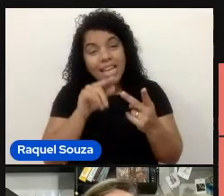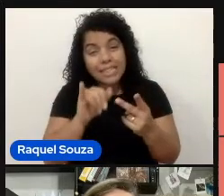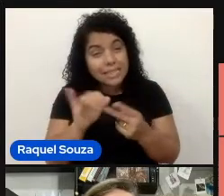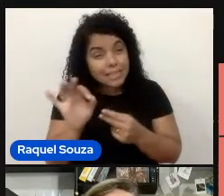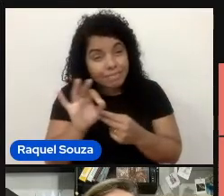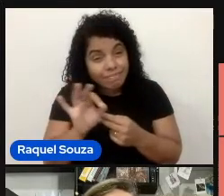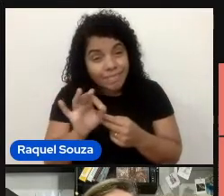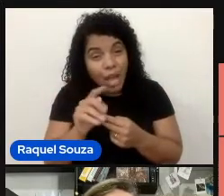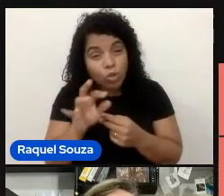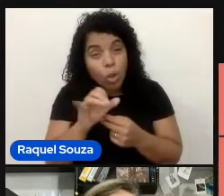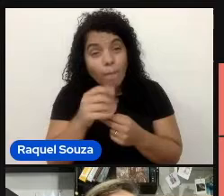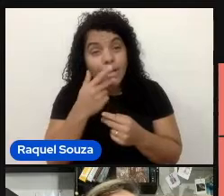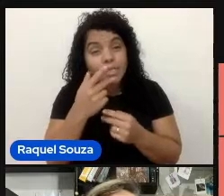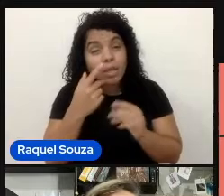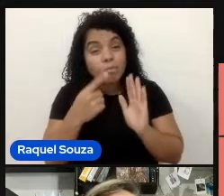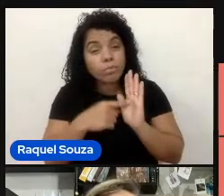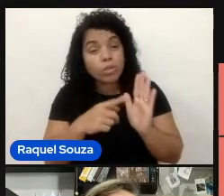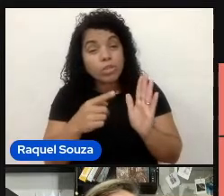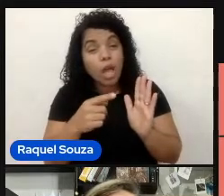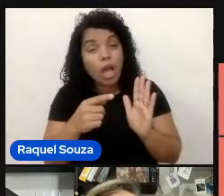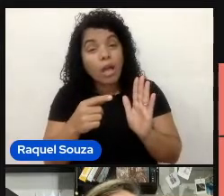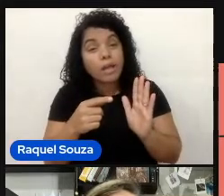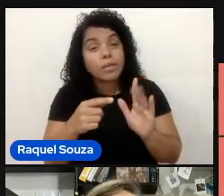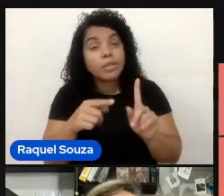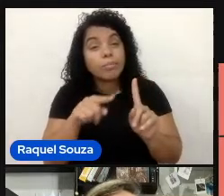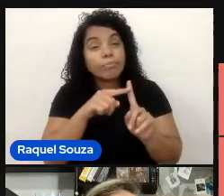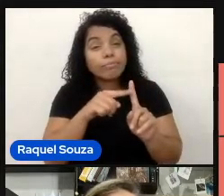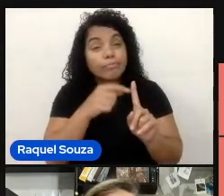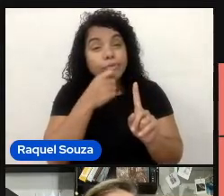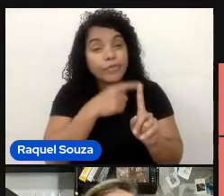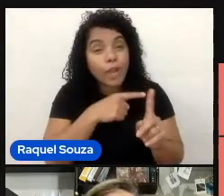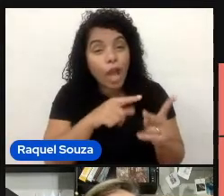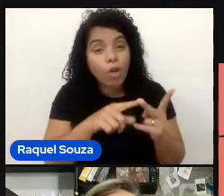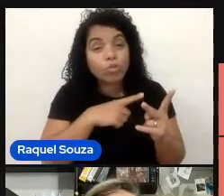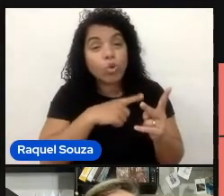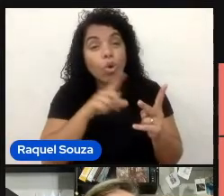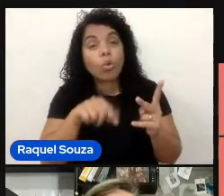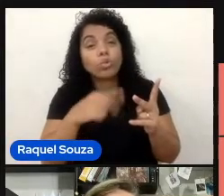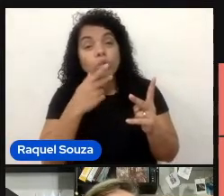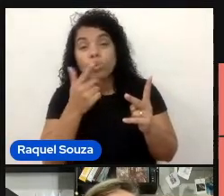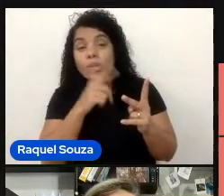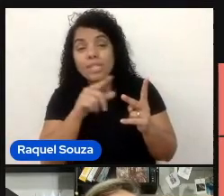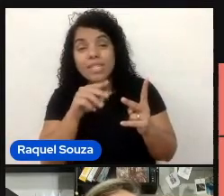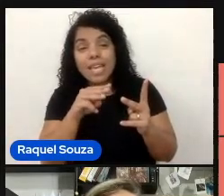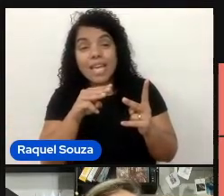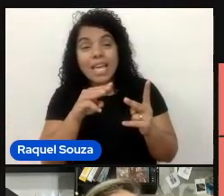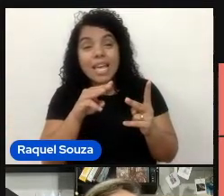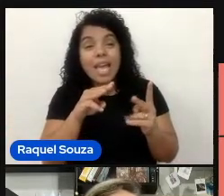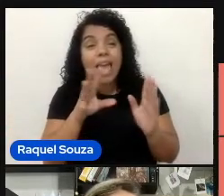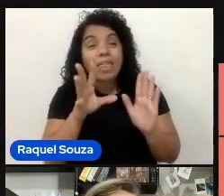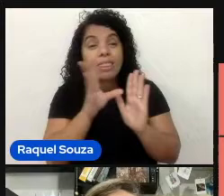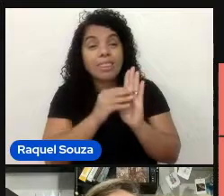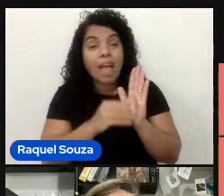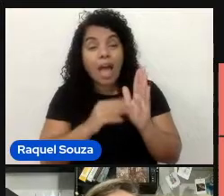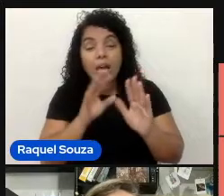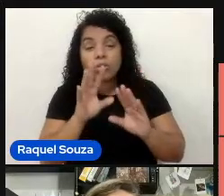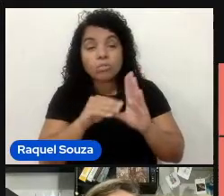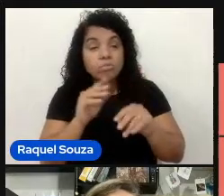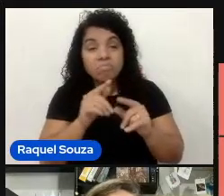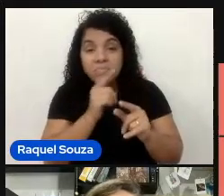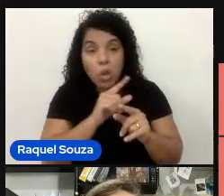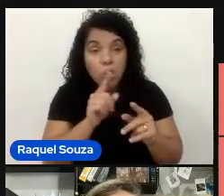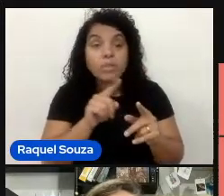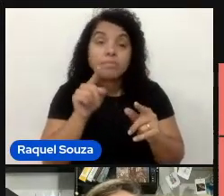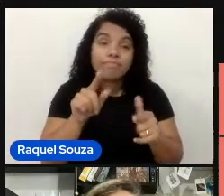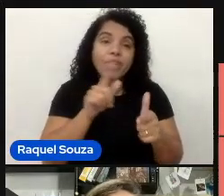trouxer um falso positivo, se eu não conseguir trabalhar muito bem a minha massa de dados, ela pode se tornar ali um